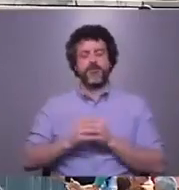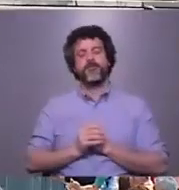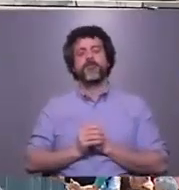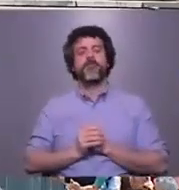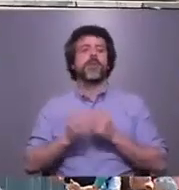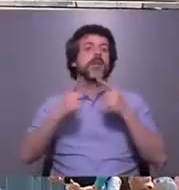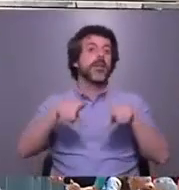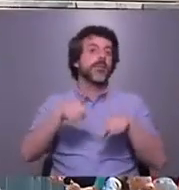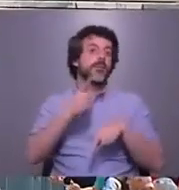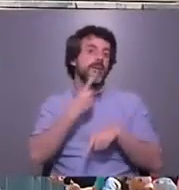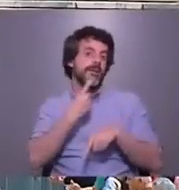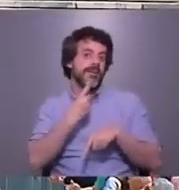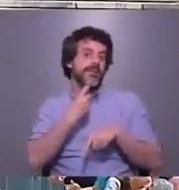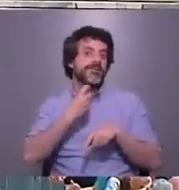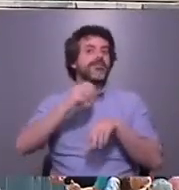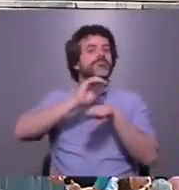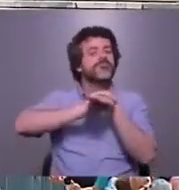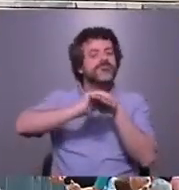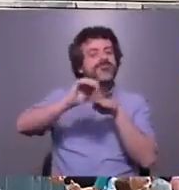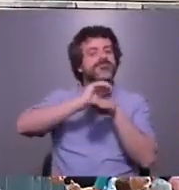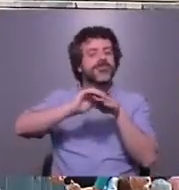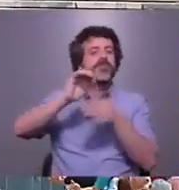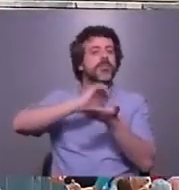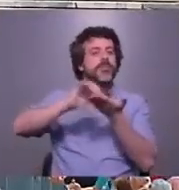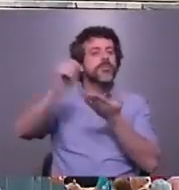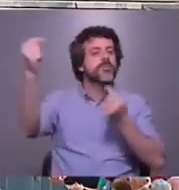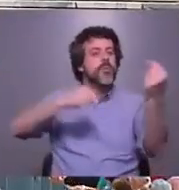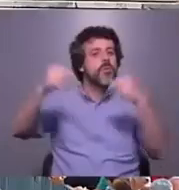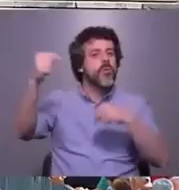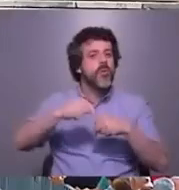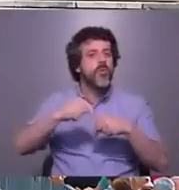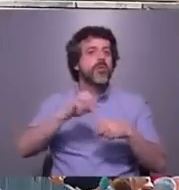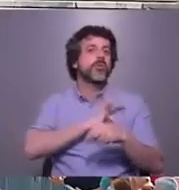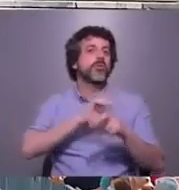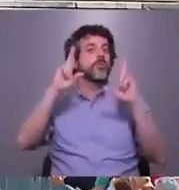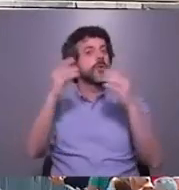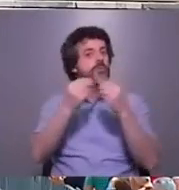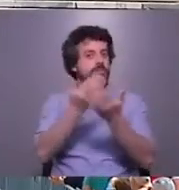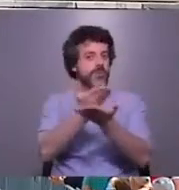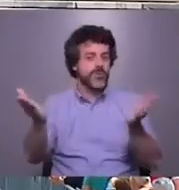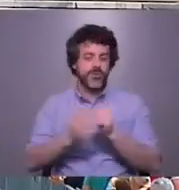To our beloved English-speaking pilgrims, the Lord be with you.